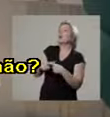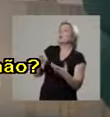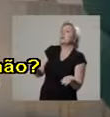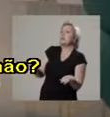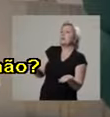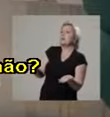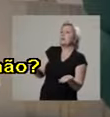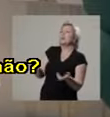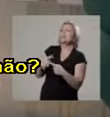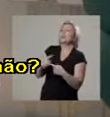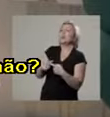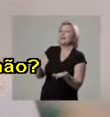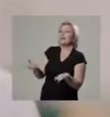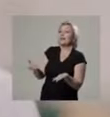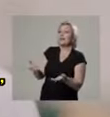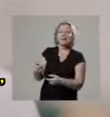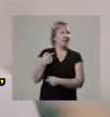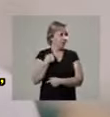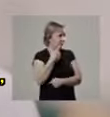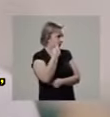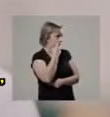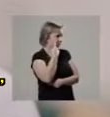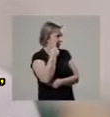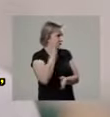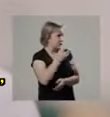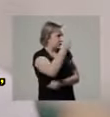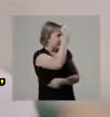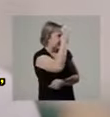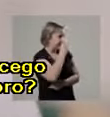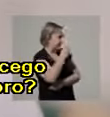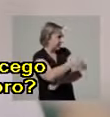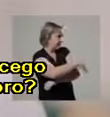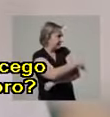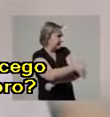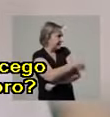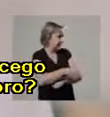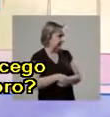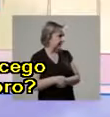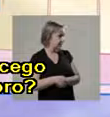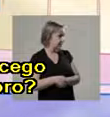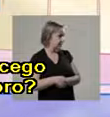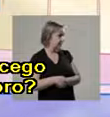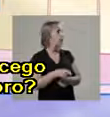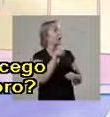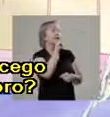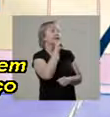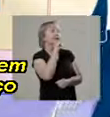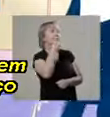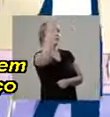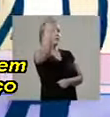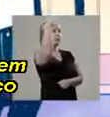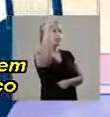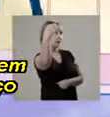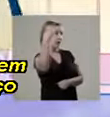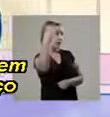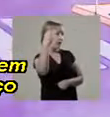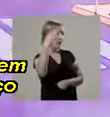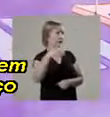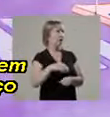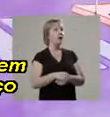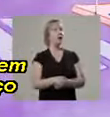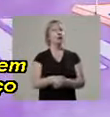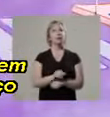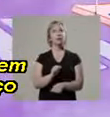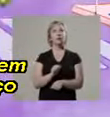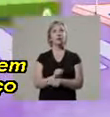automático, eu estava no telefone, eu falei, por que na esquina não? Qual o problema? O que você tem a ver com contra a esquina? Ele falou, você já viu cego na esquina, no semáforo? O bicho para